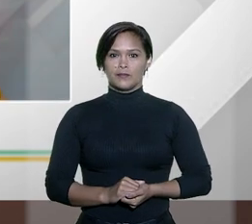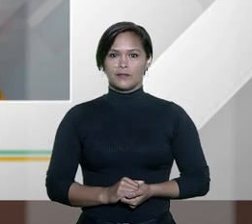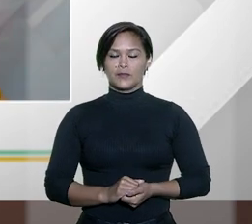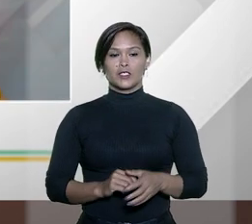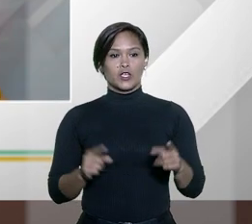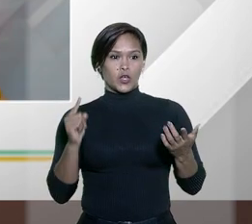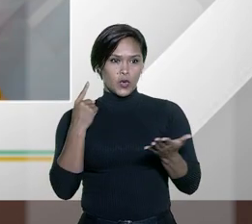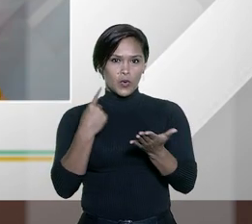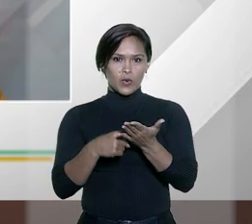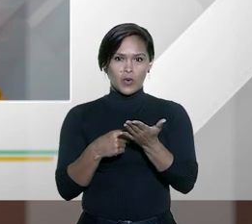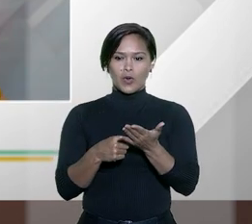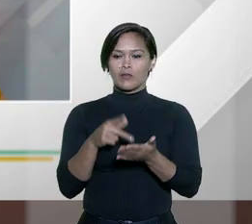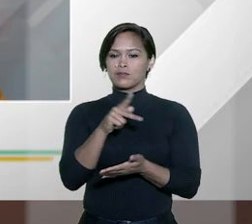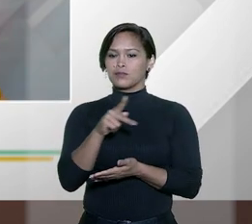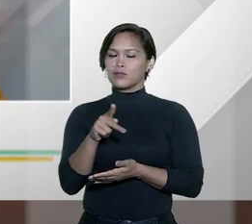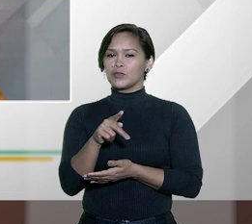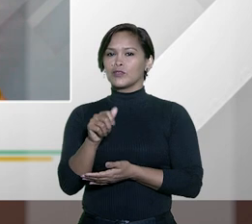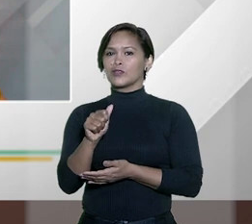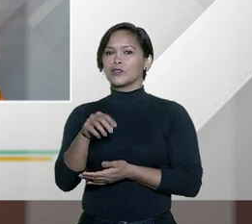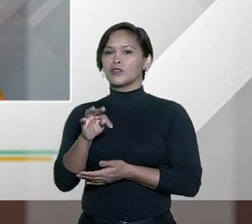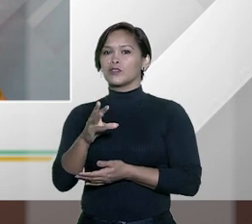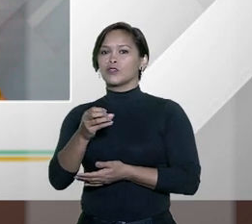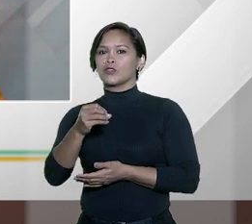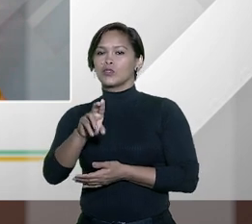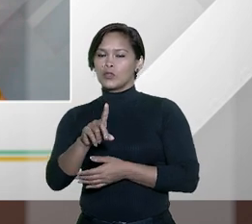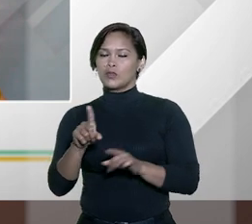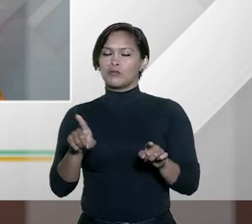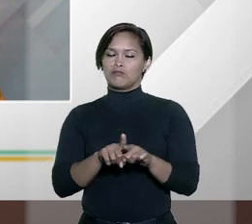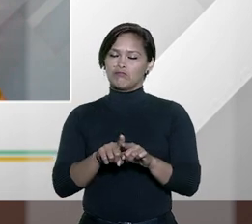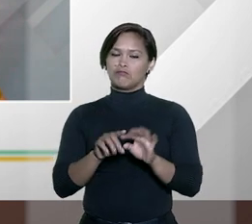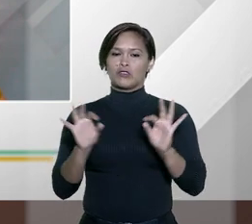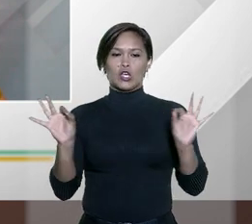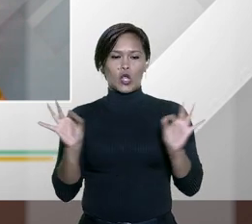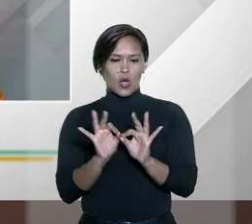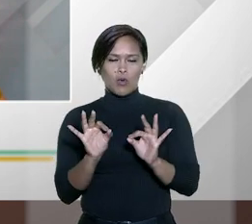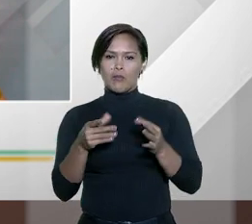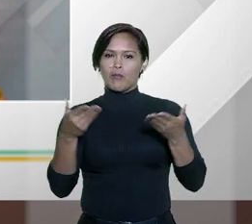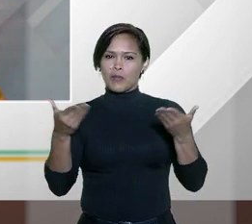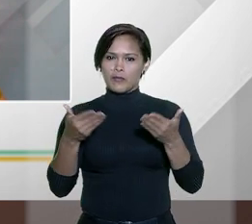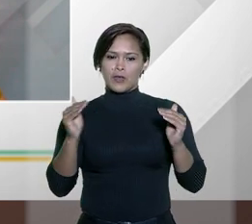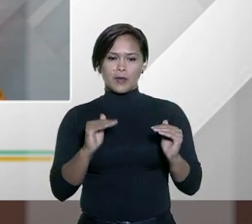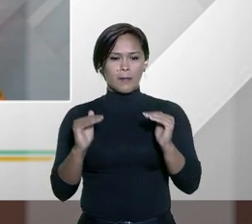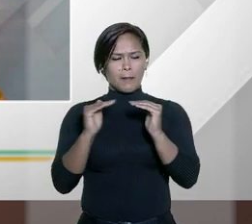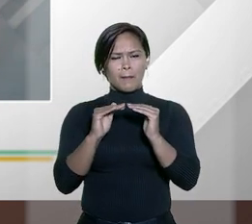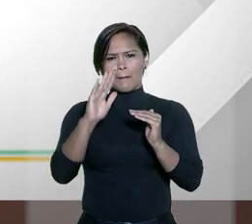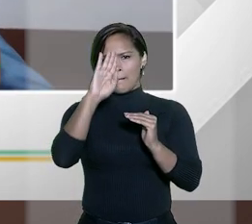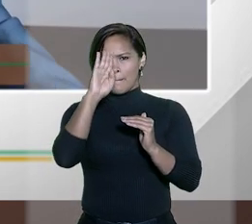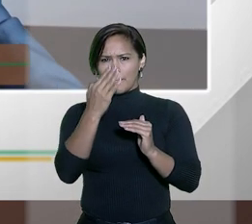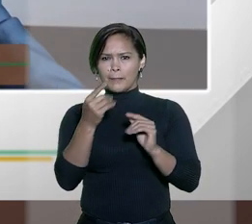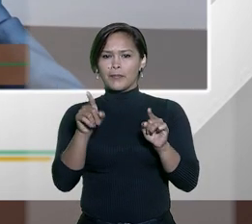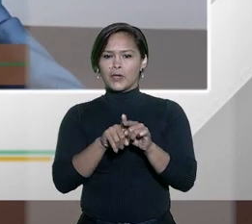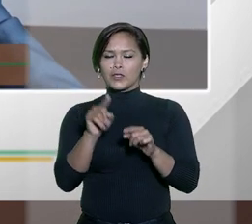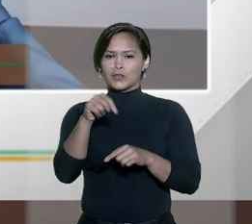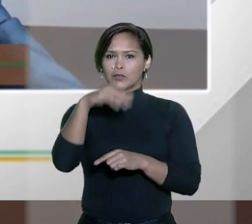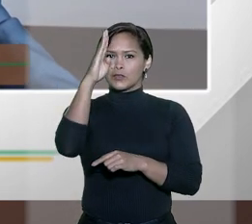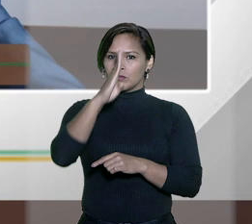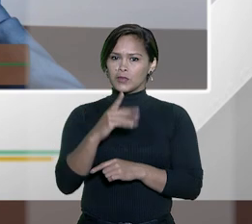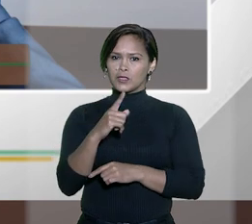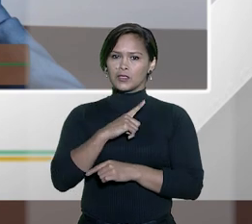Eu concordo contigo, viu, doutor Antônio? Para mim também é totalmente compatível e a gente pode até considerar, né? No Brasil